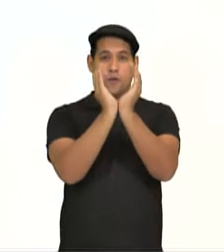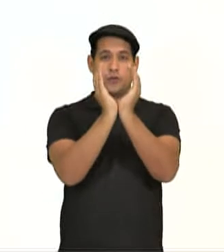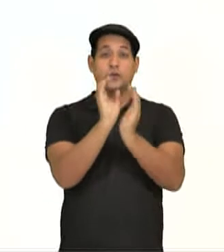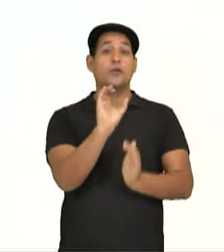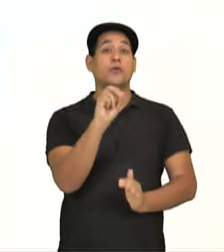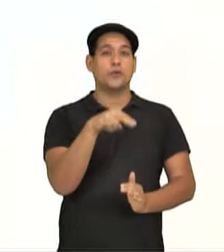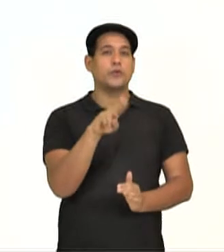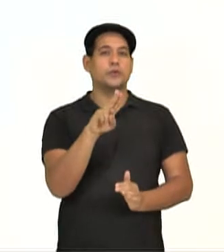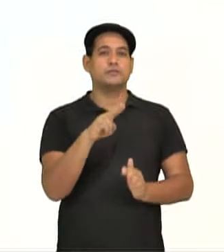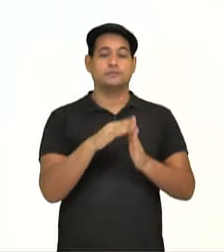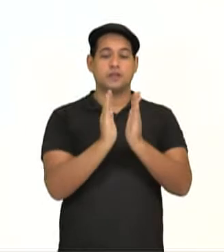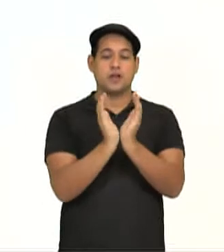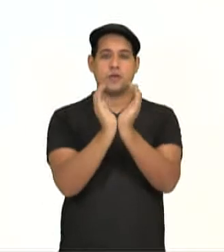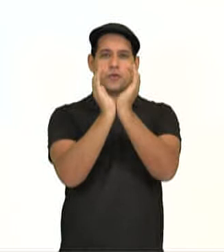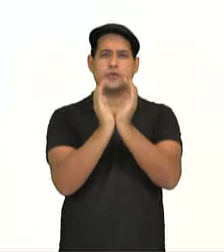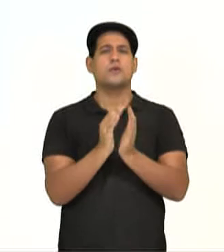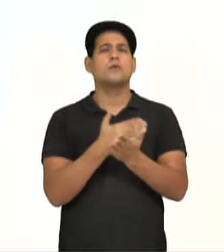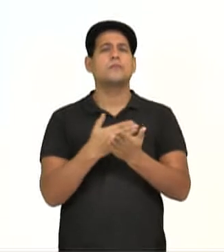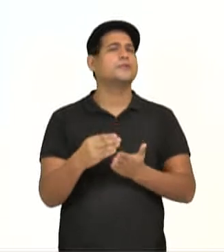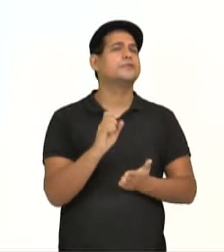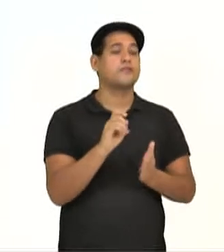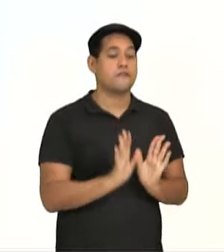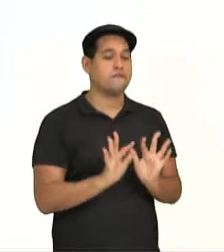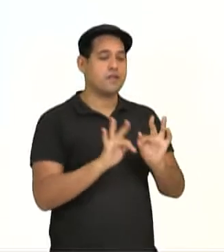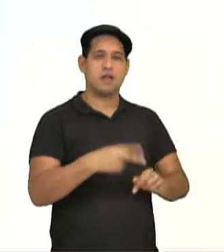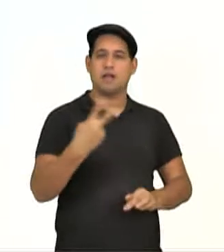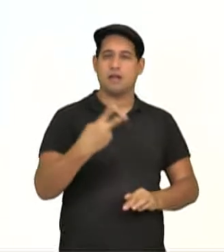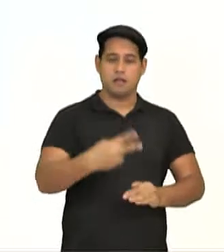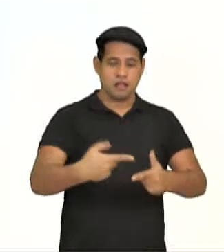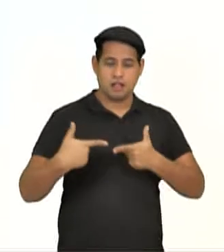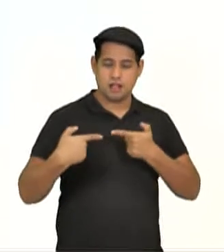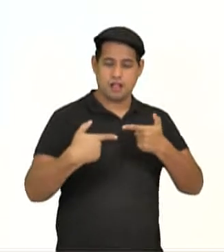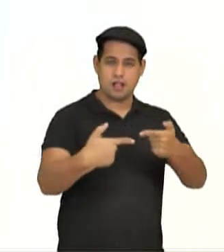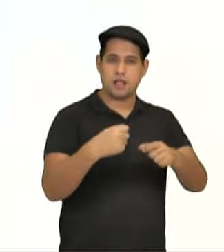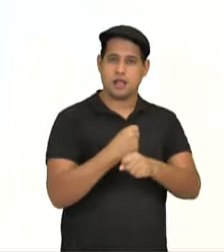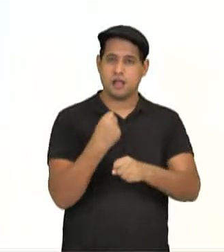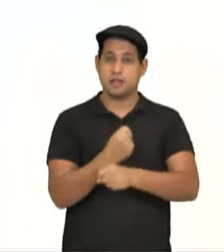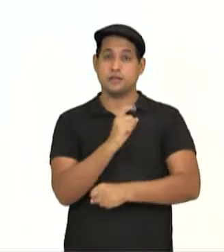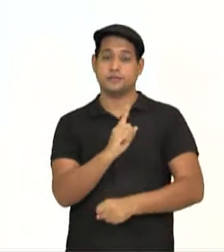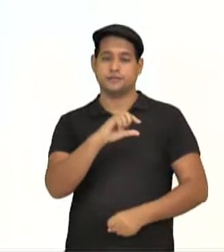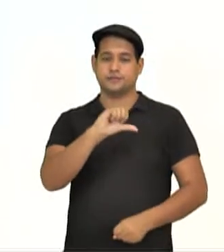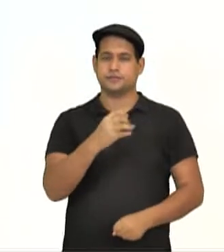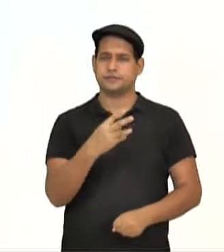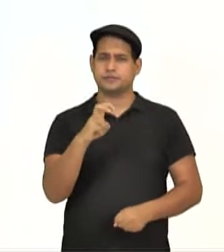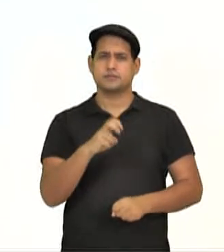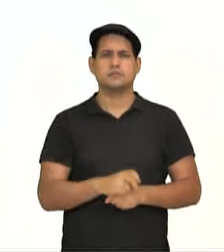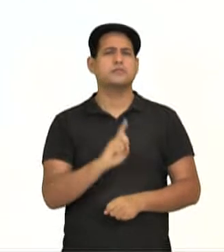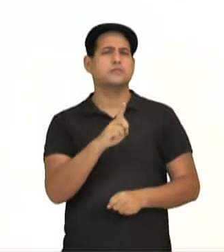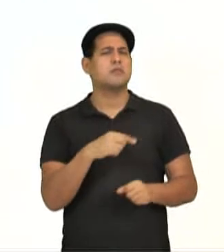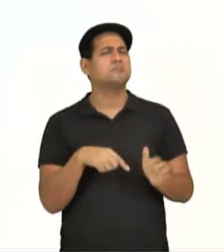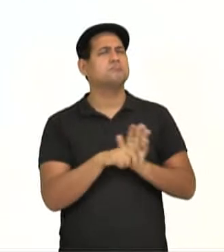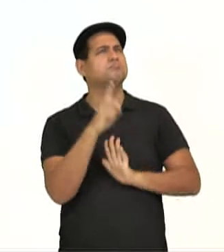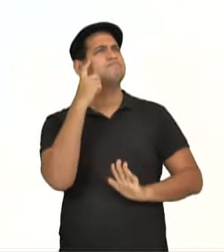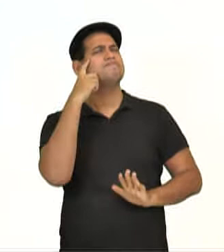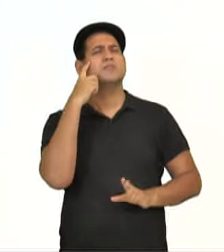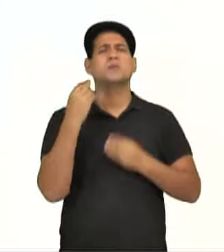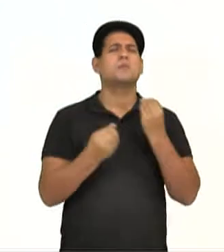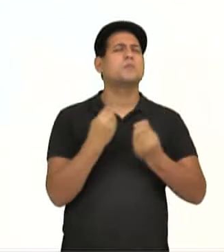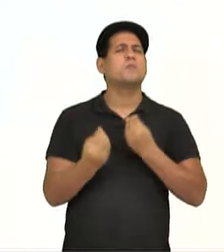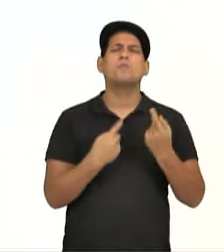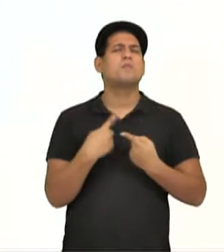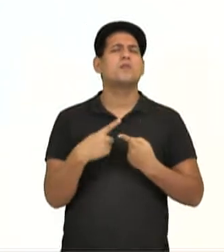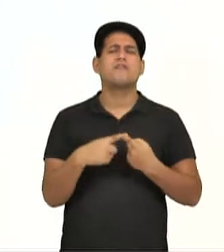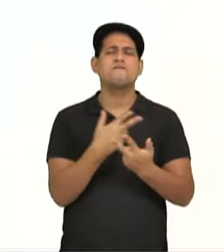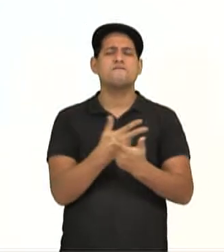Nações Unidas, que foi criada no final da Segunda Guerra Mundial, em 1945. Você já se perguntou o que levou tantos países a